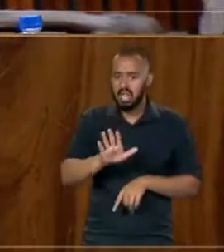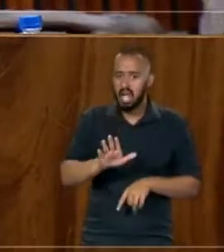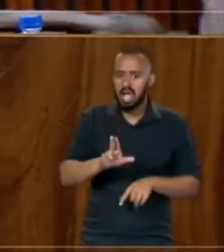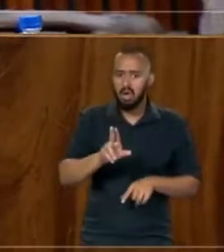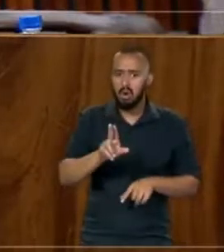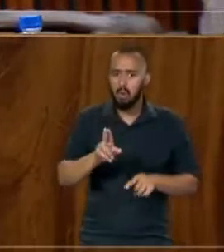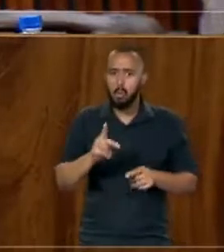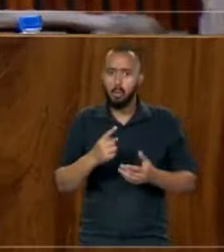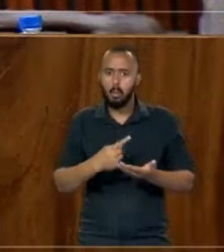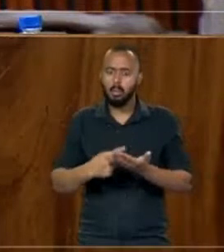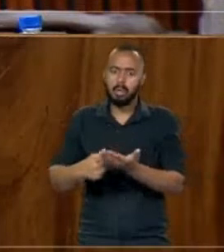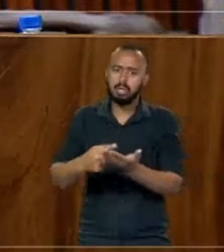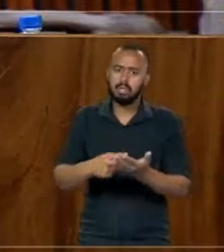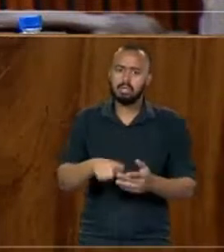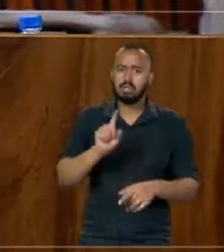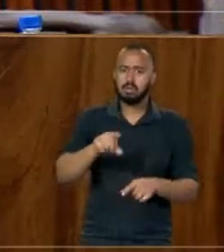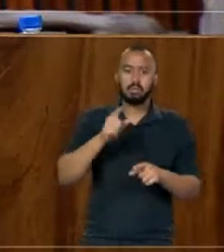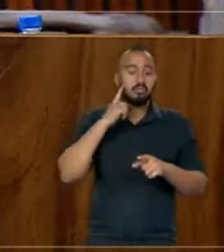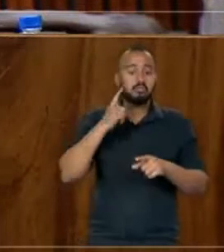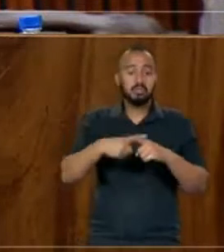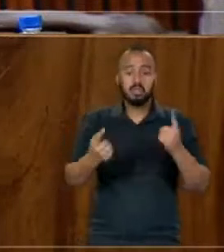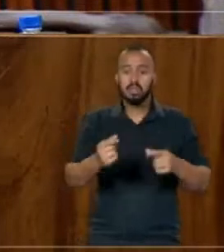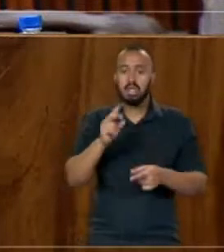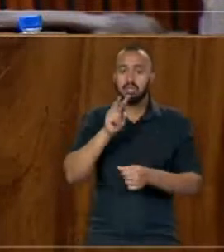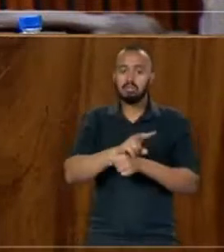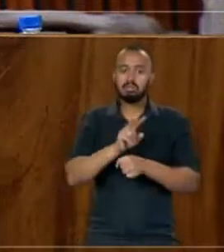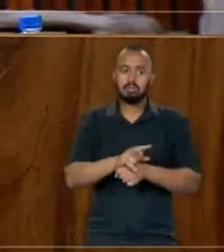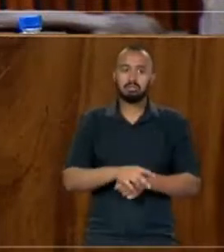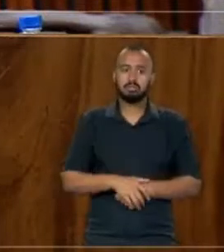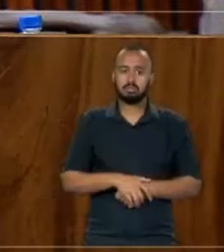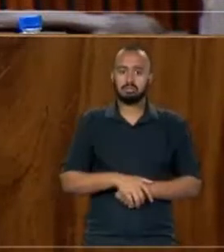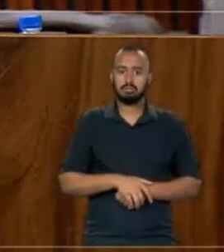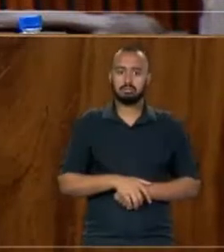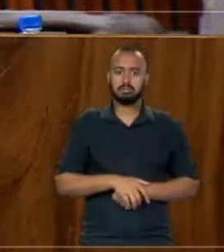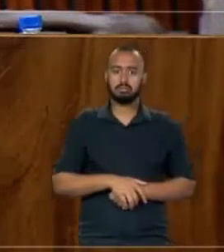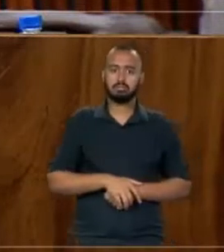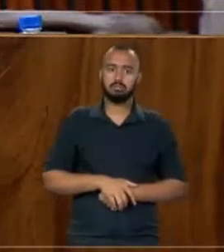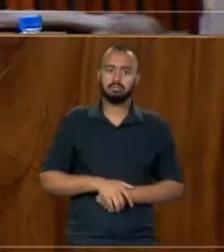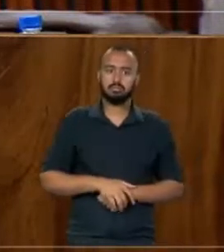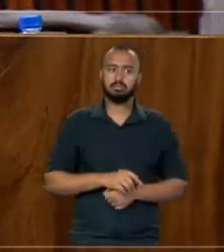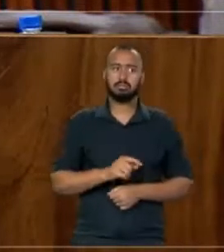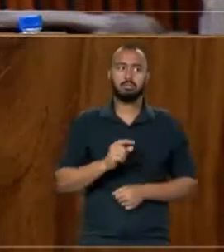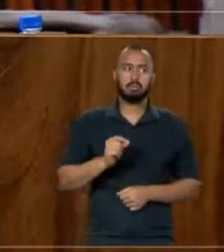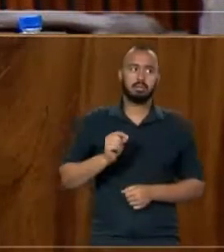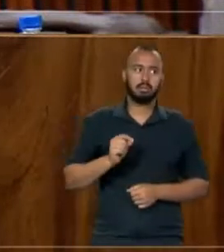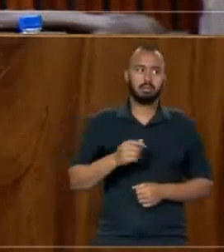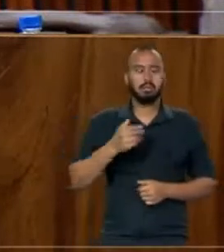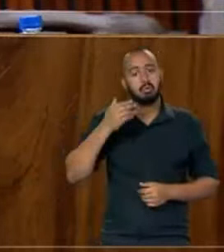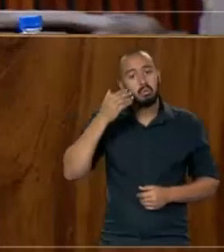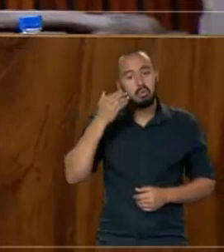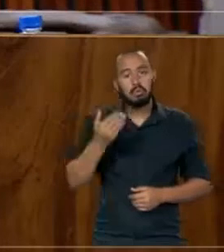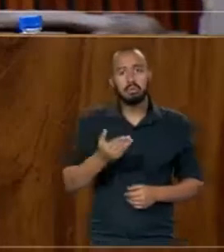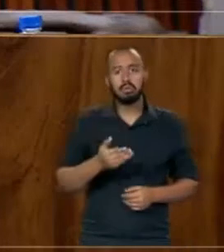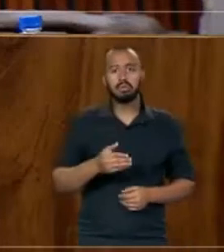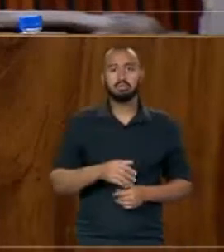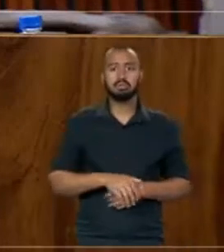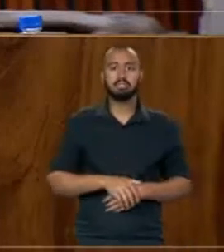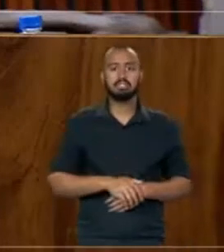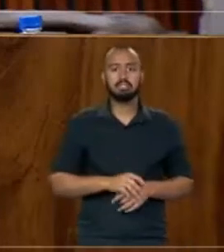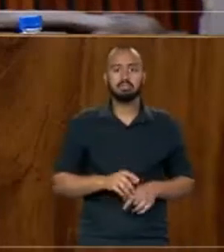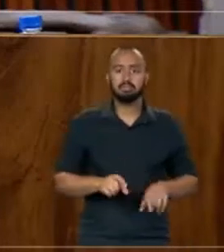sua segurança, para definir medidas que, de forma proporcional, se mostrem indispensáveis